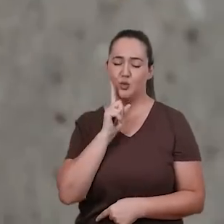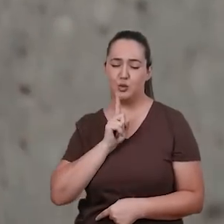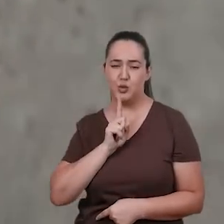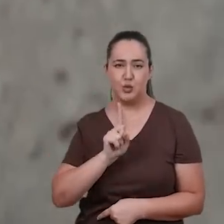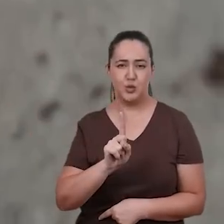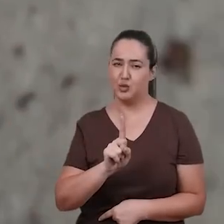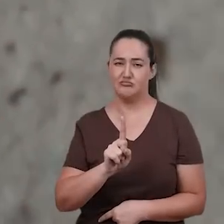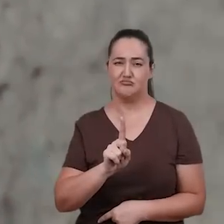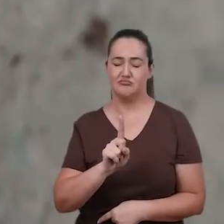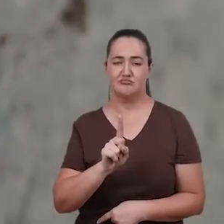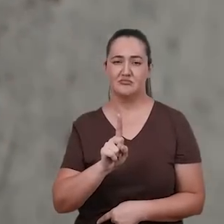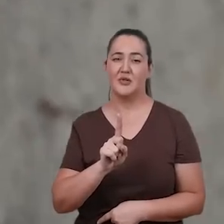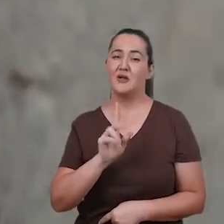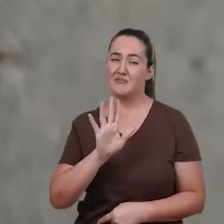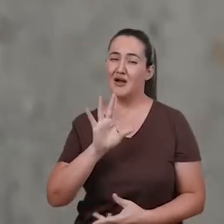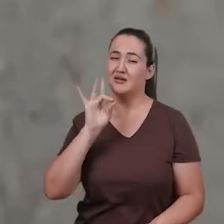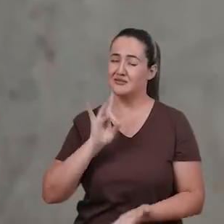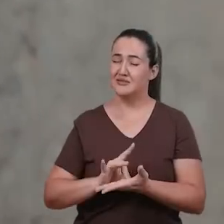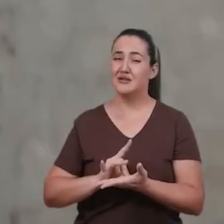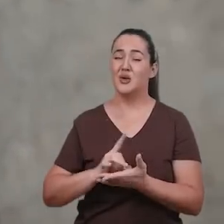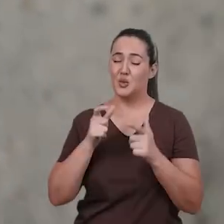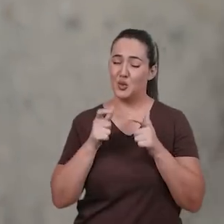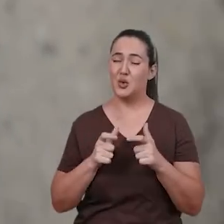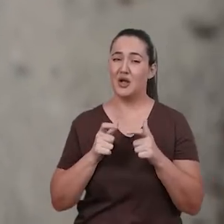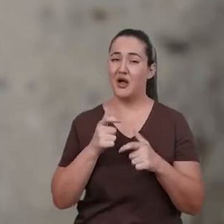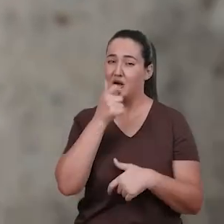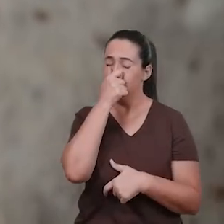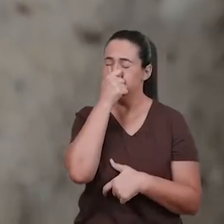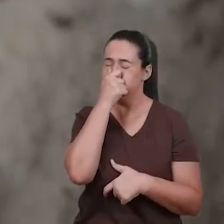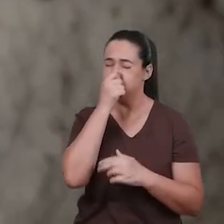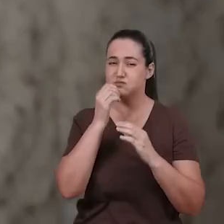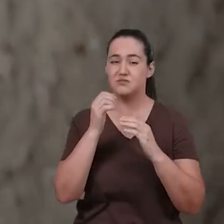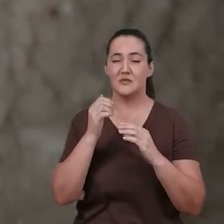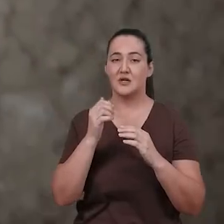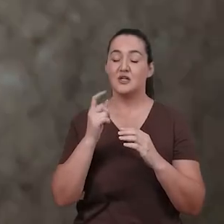para ir mais, tá vendo? Mas realmente o lugar era